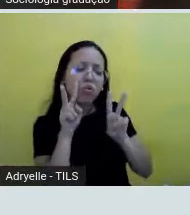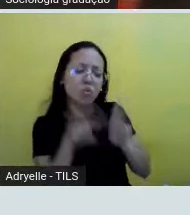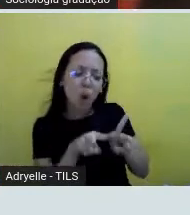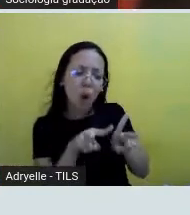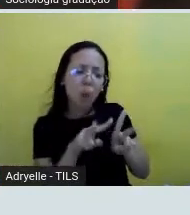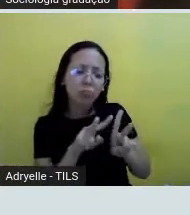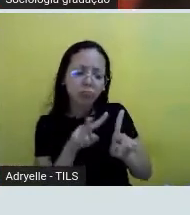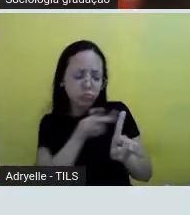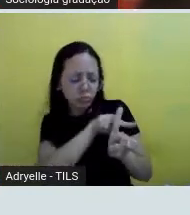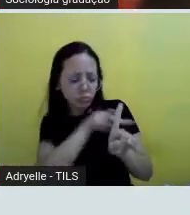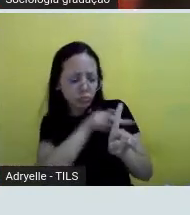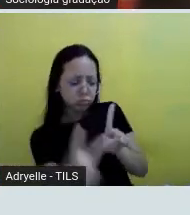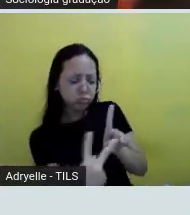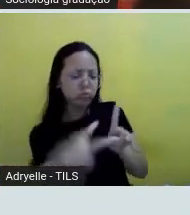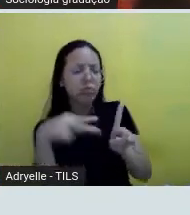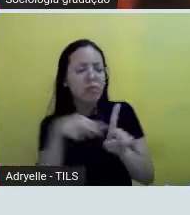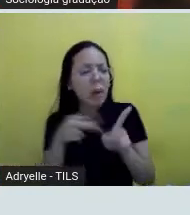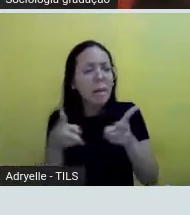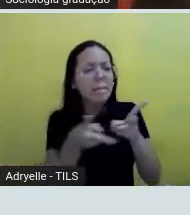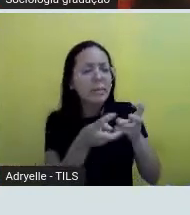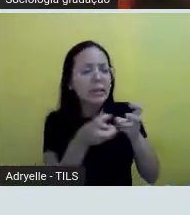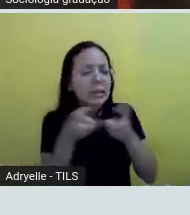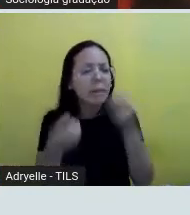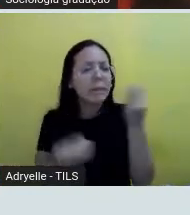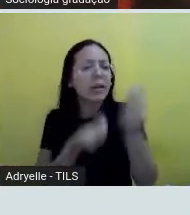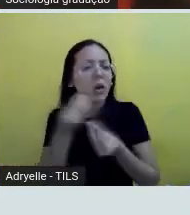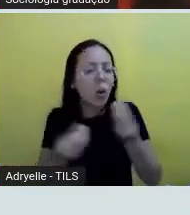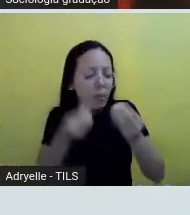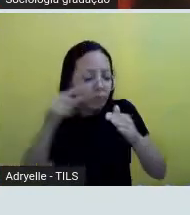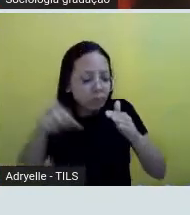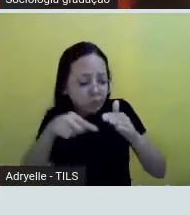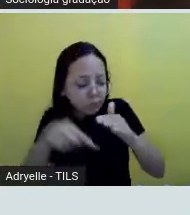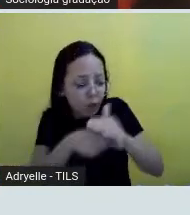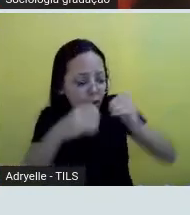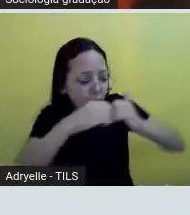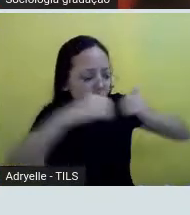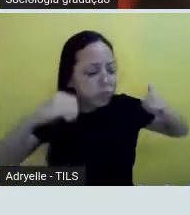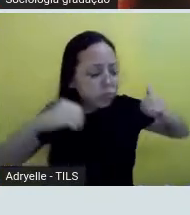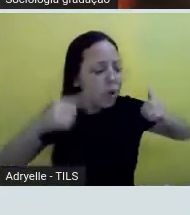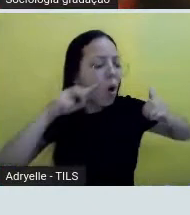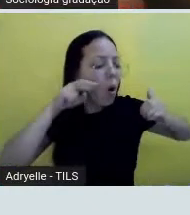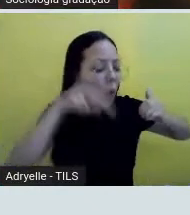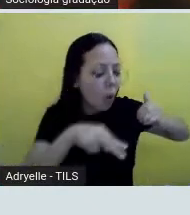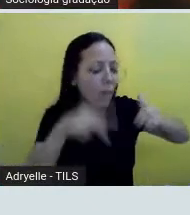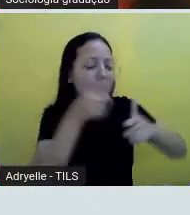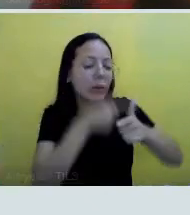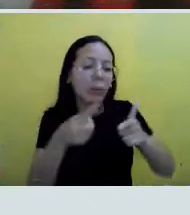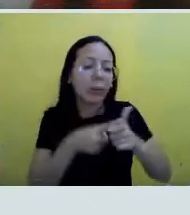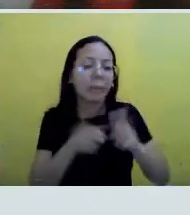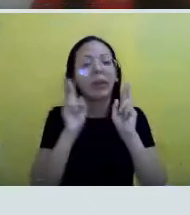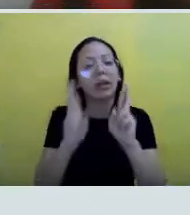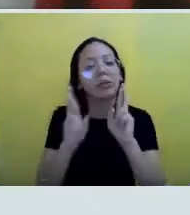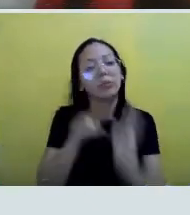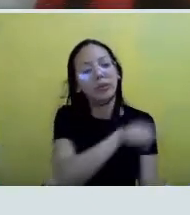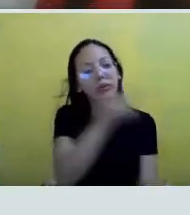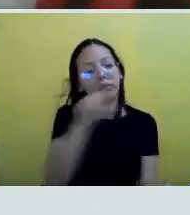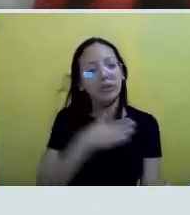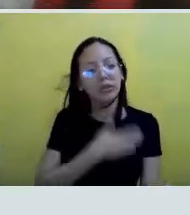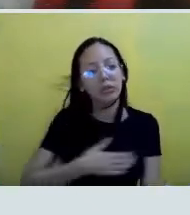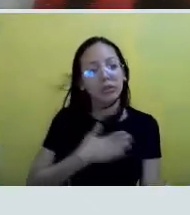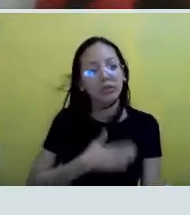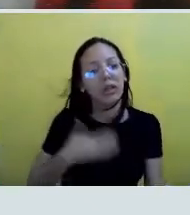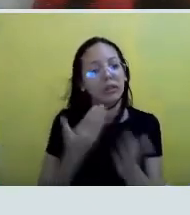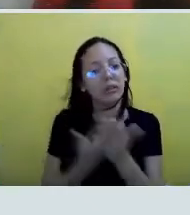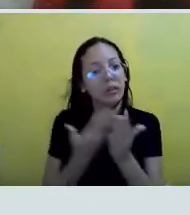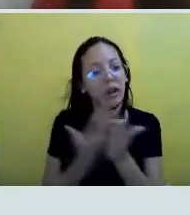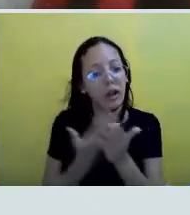atrás dele e vamos perceber a dimensão desse problema. Então, espero que vocês tenham gostado da aula, né,